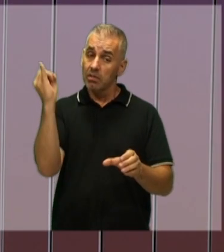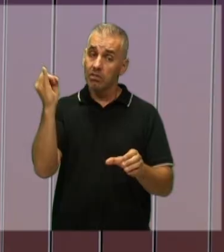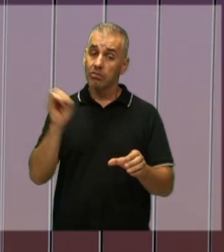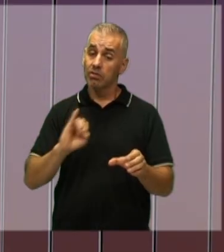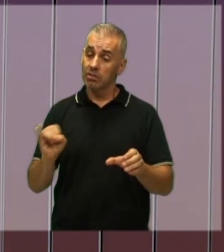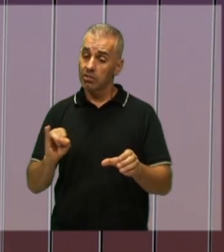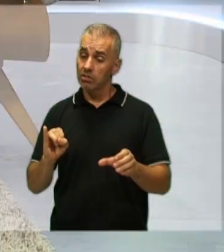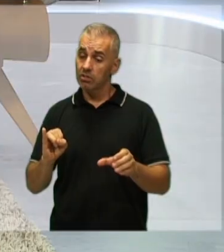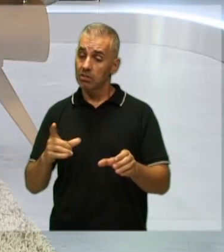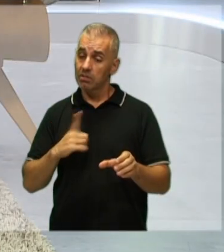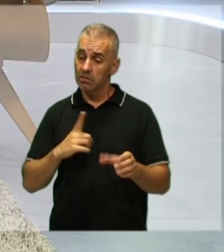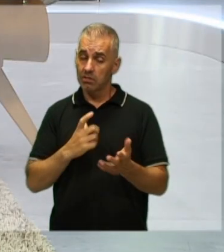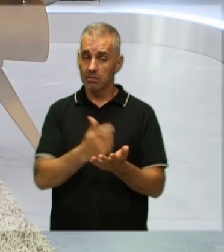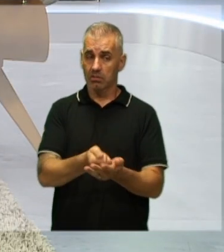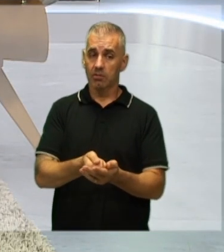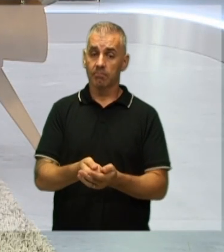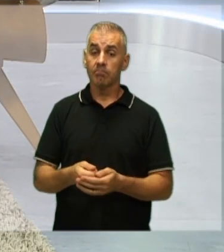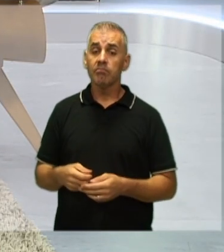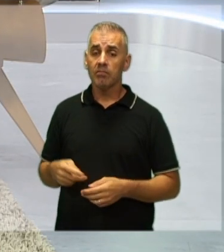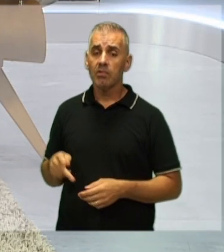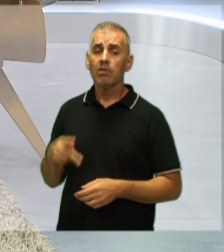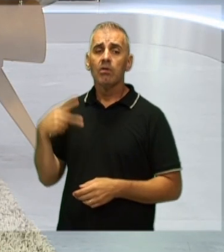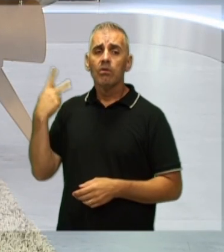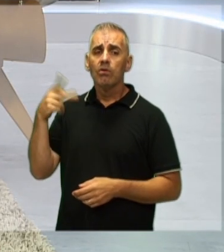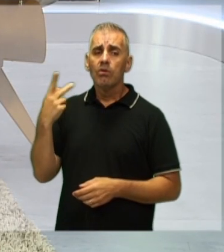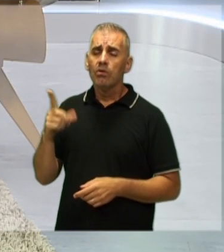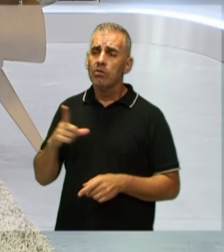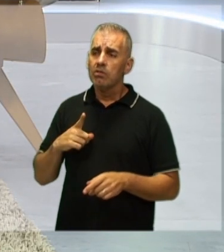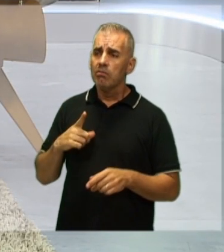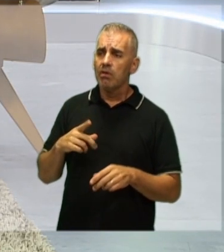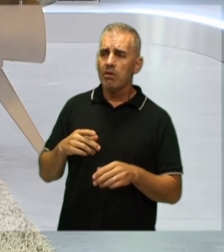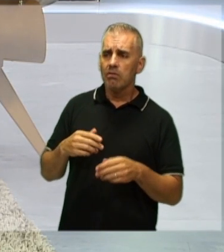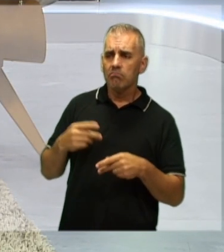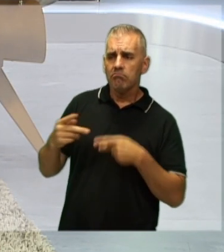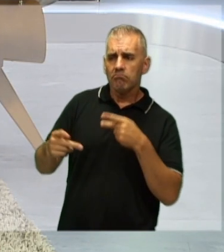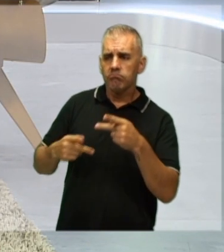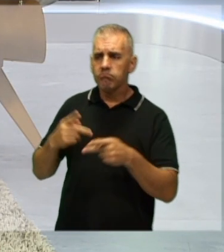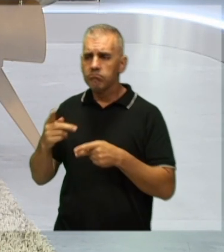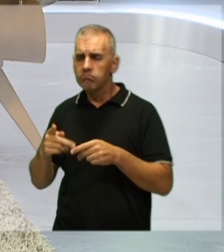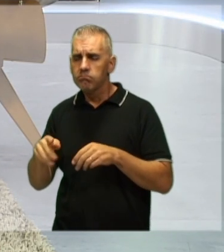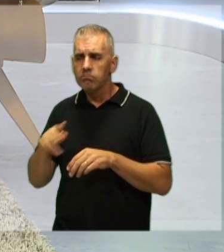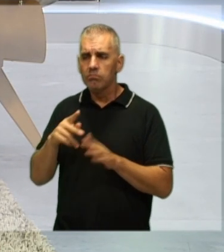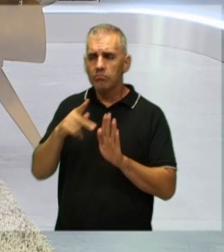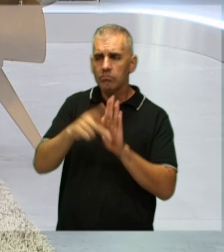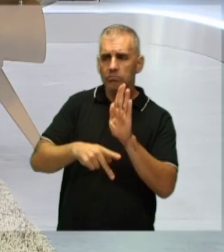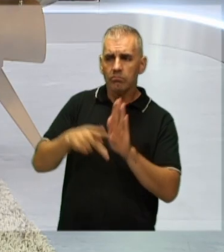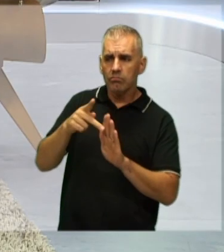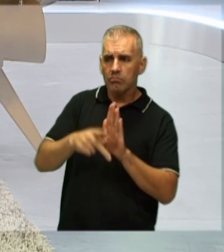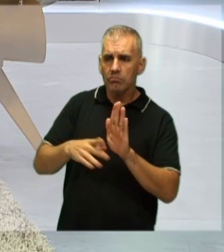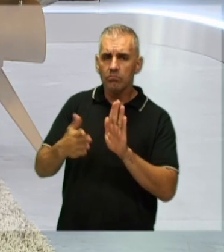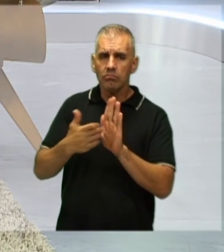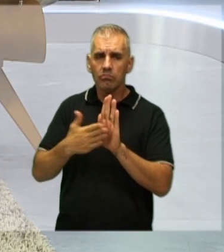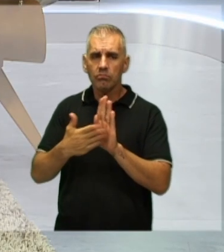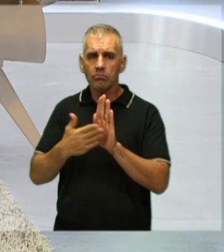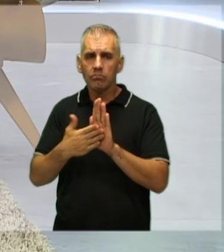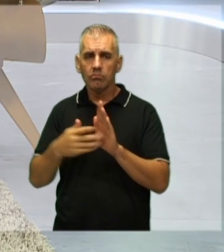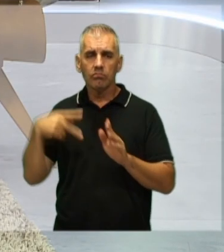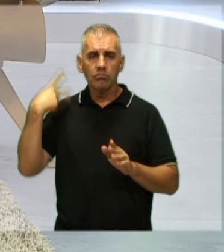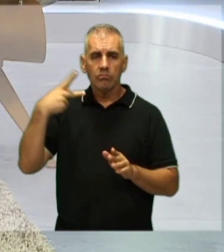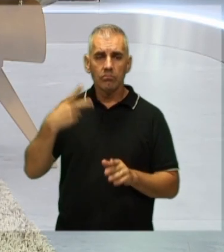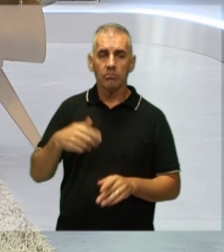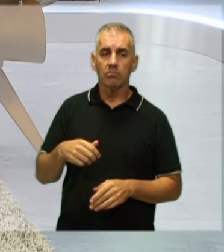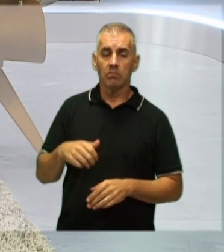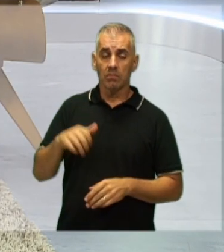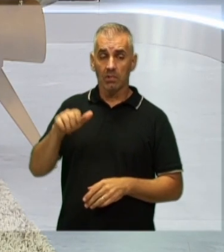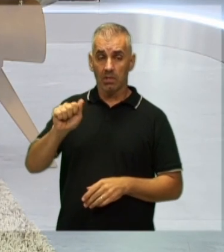beneficiado. Vereador, o senhor também articulou emendas parlamentares com a deputada Ana Campaiolo e com a